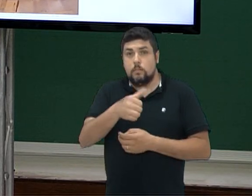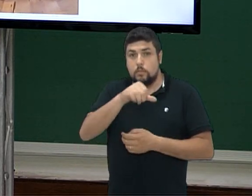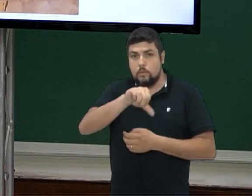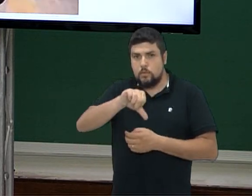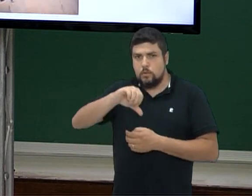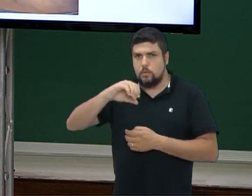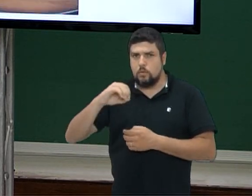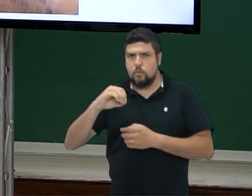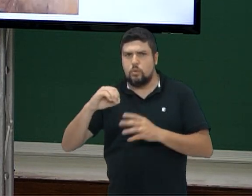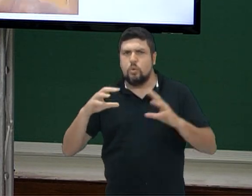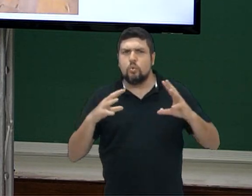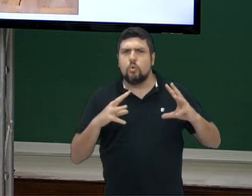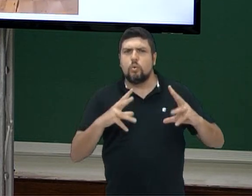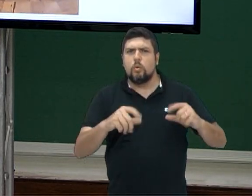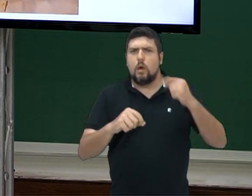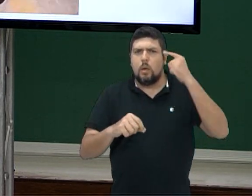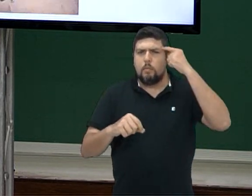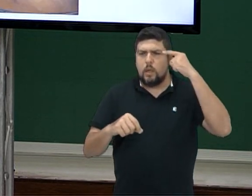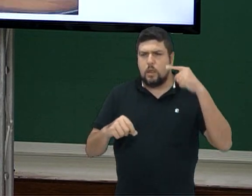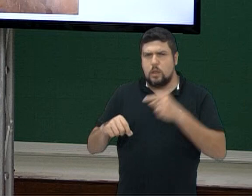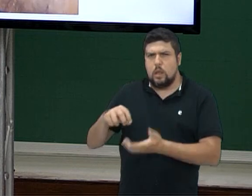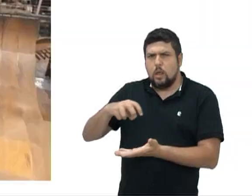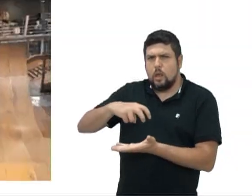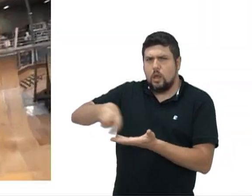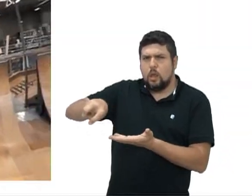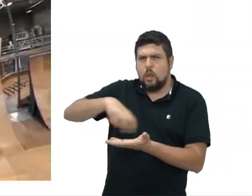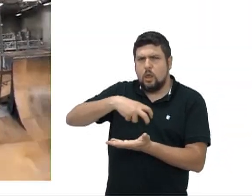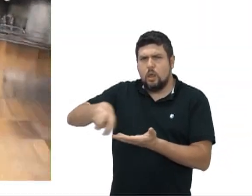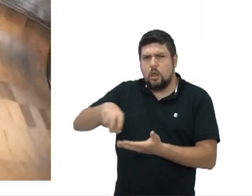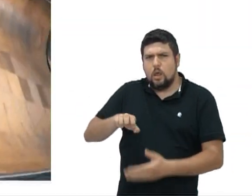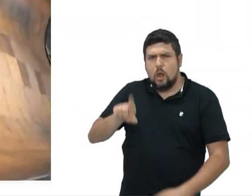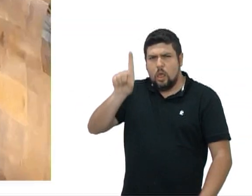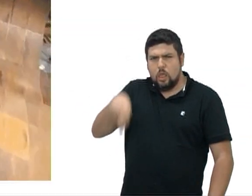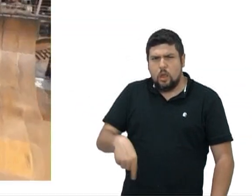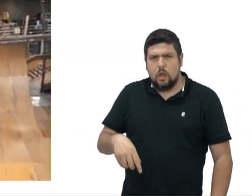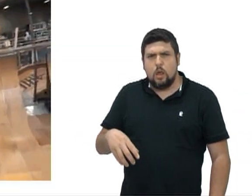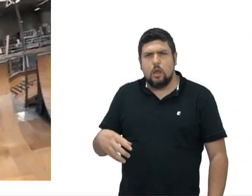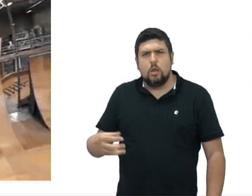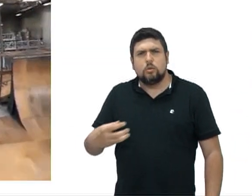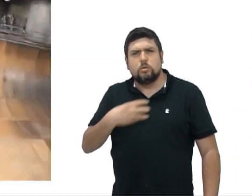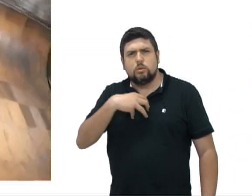rebelde. O que seria um esporte rebelde?